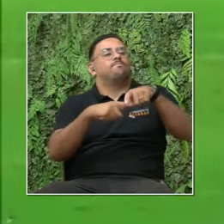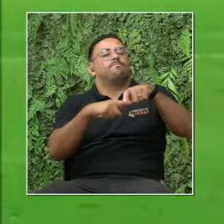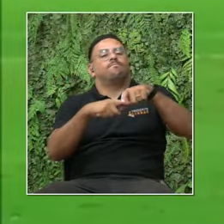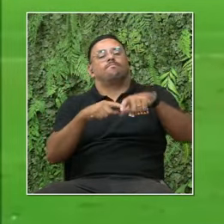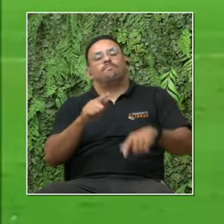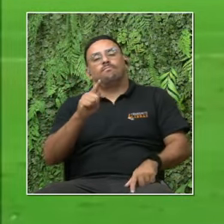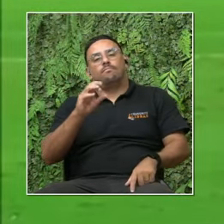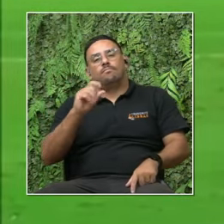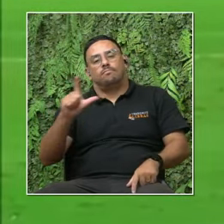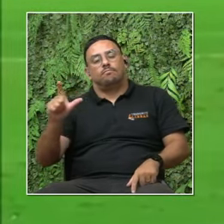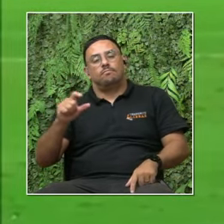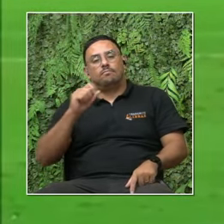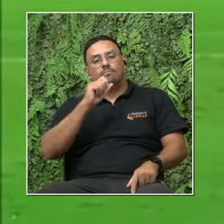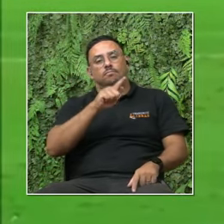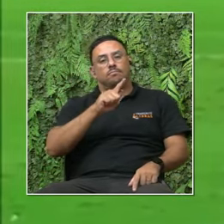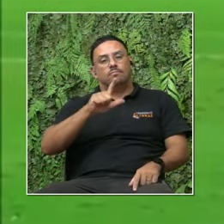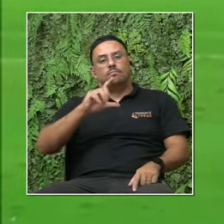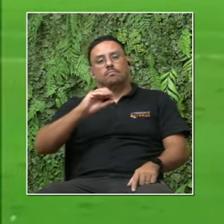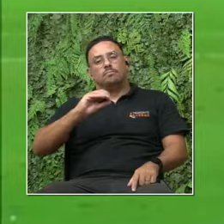bateu